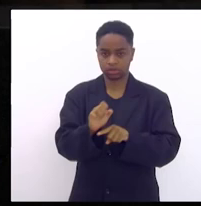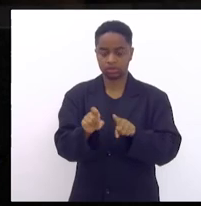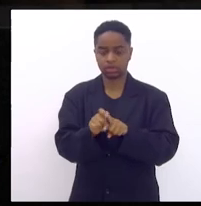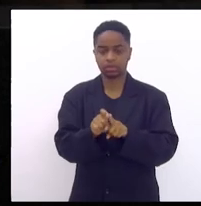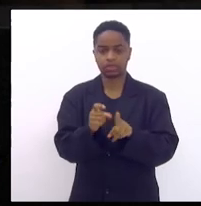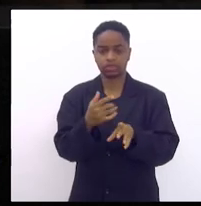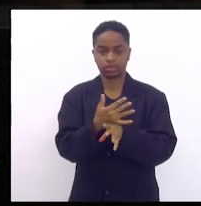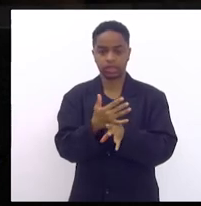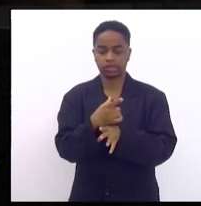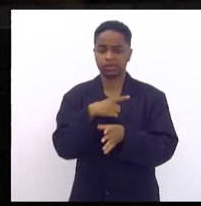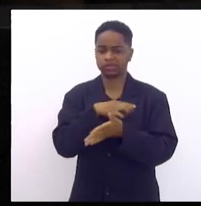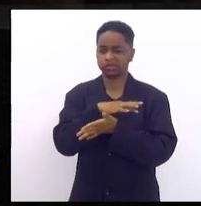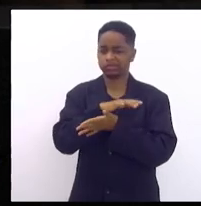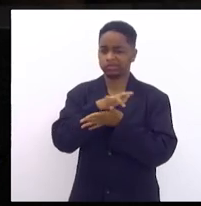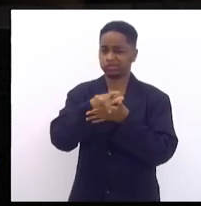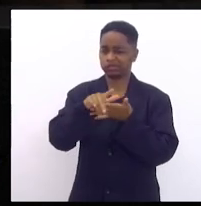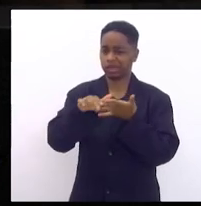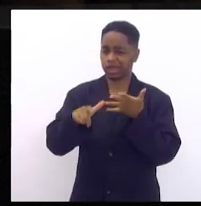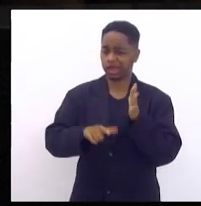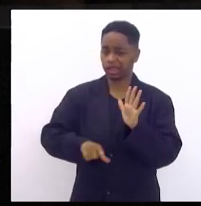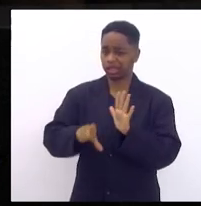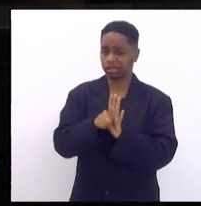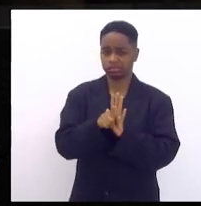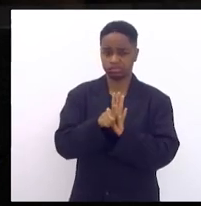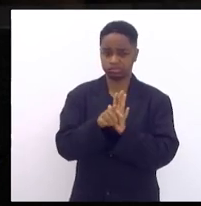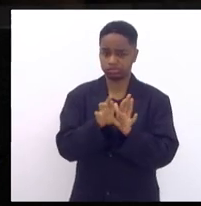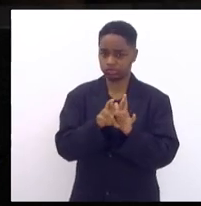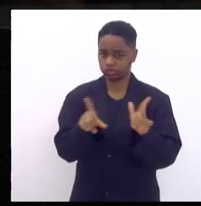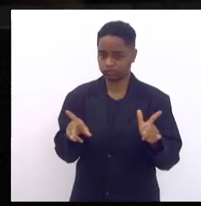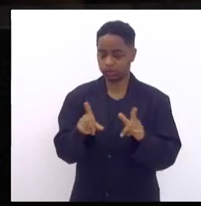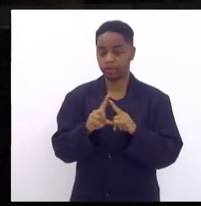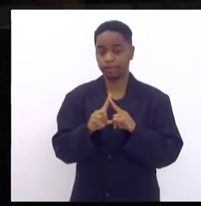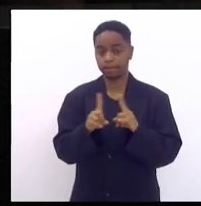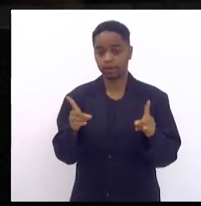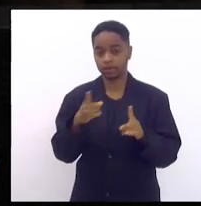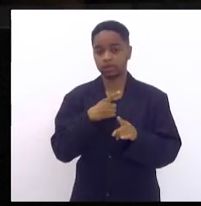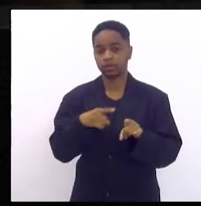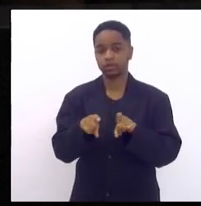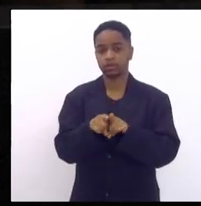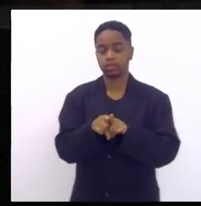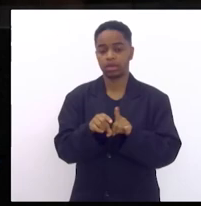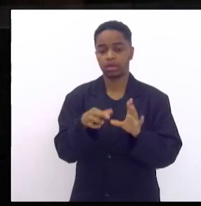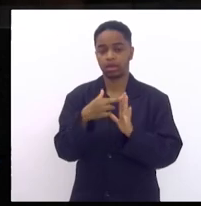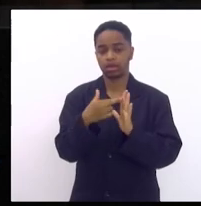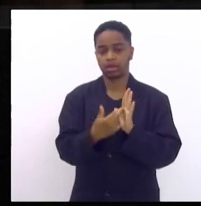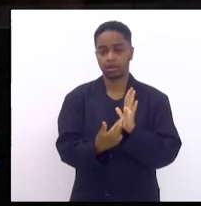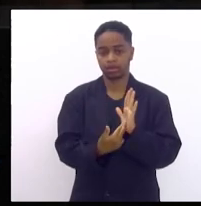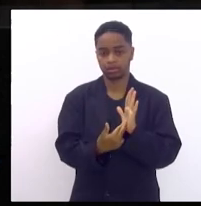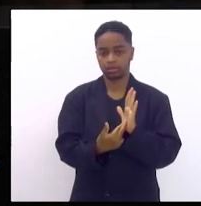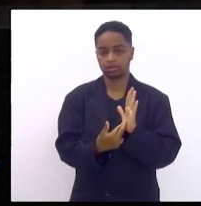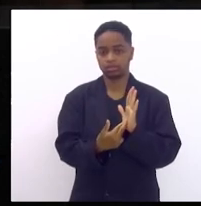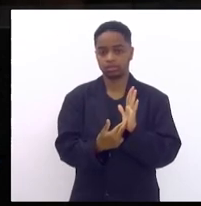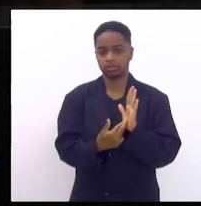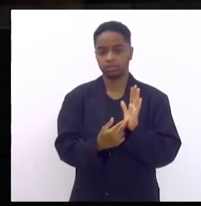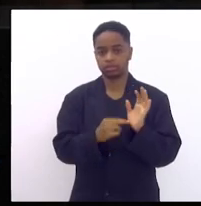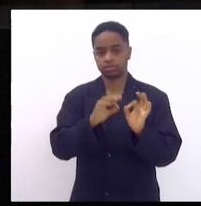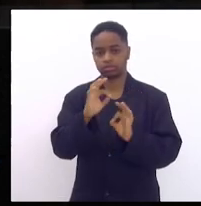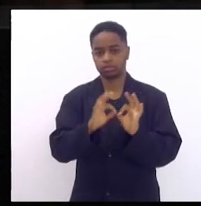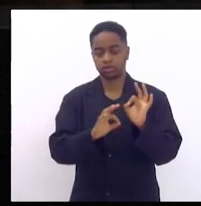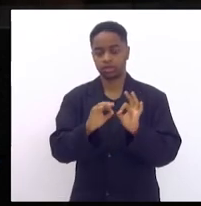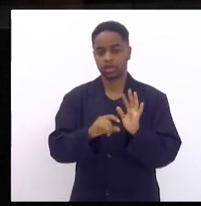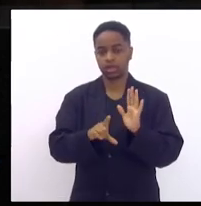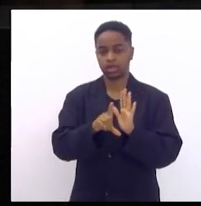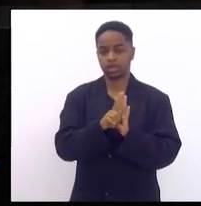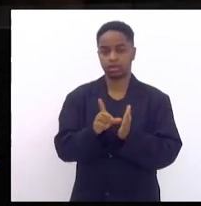de legislação, em termos de lei. Mas ainda tem as regulamentações dessas leis